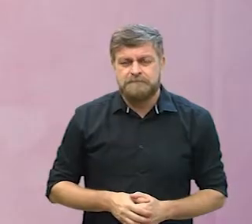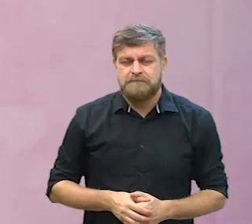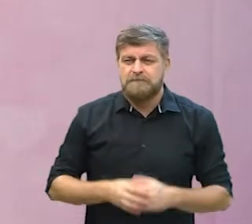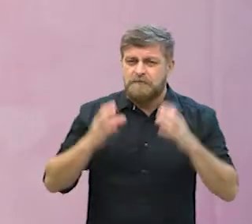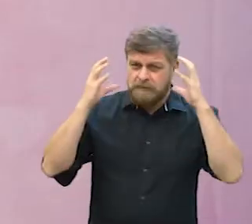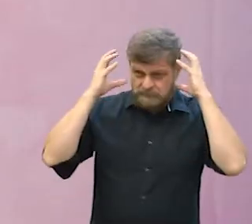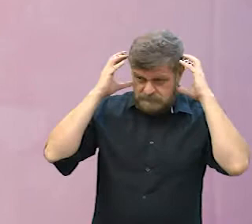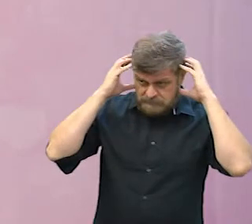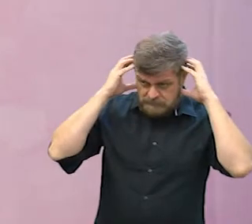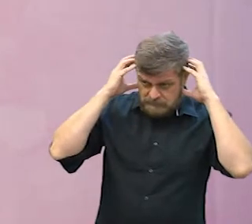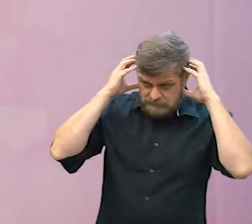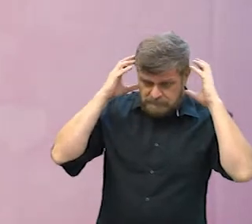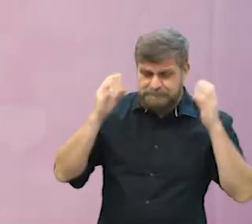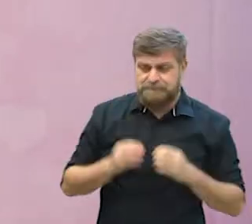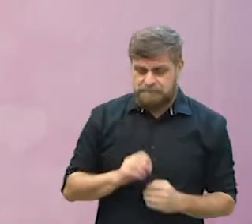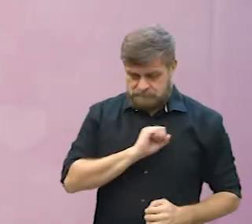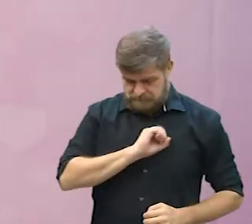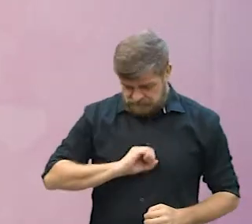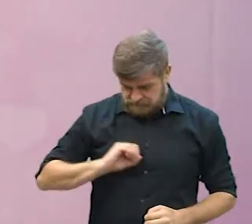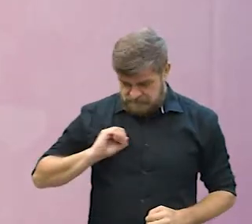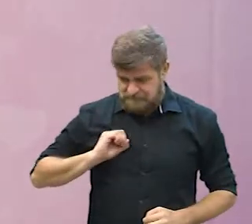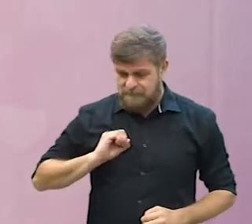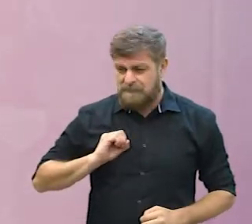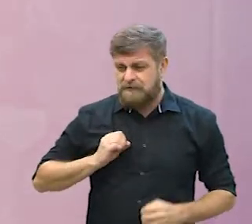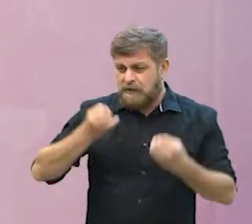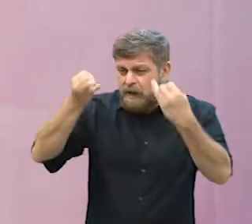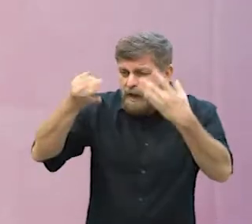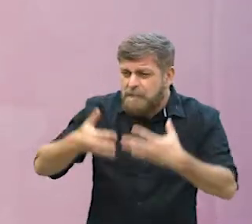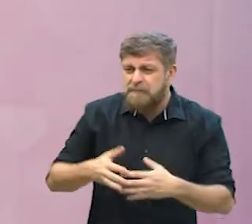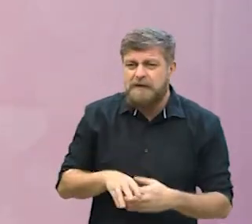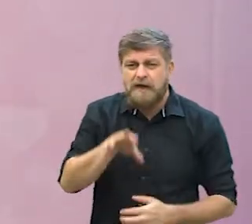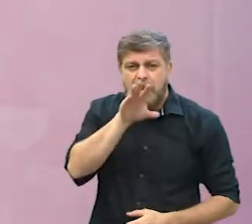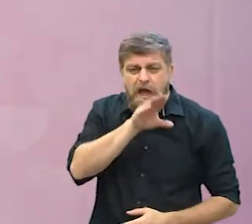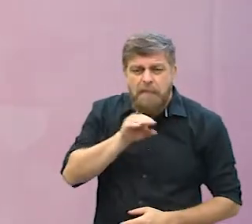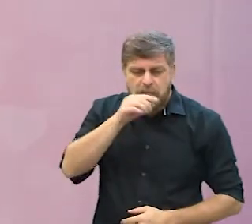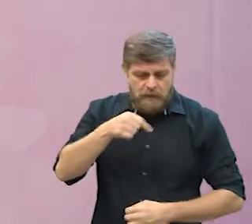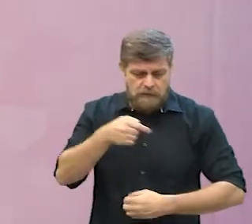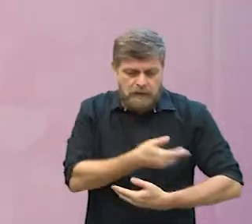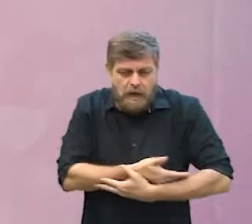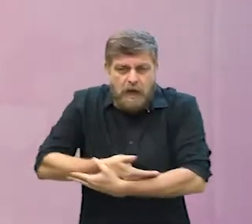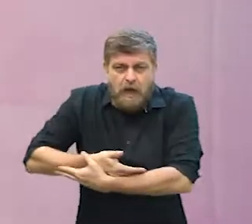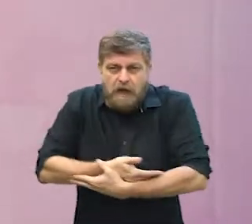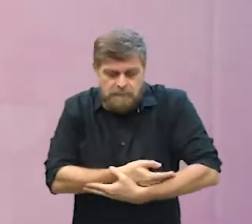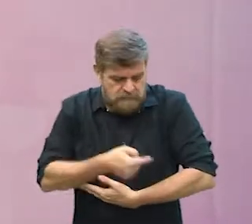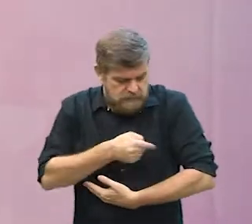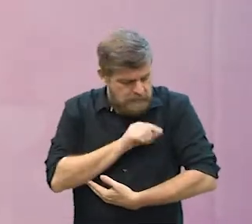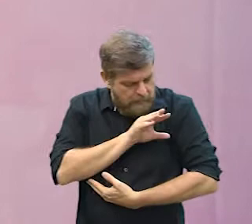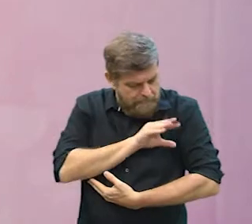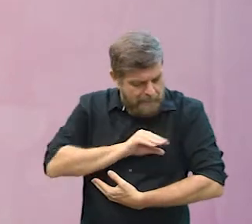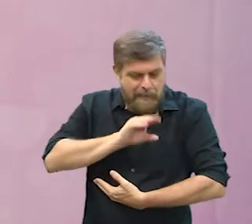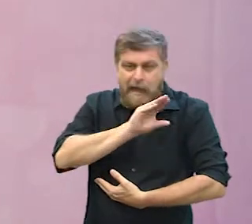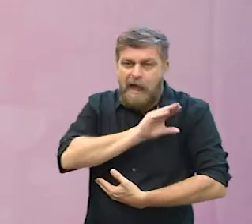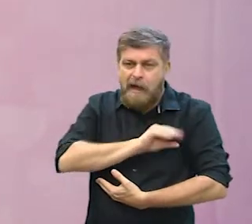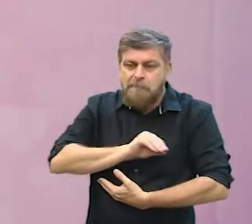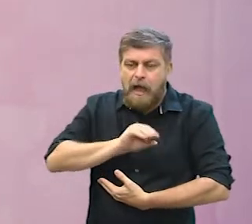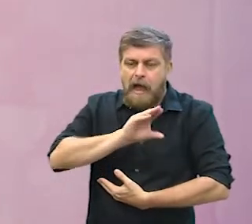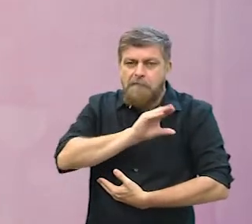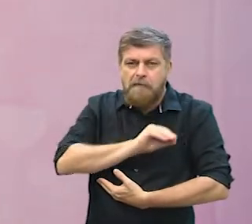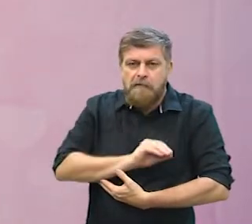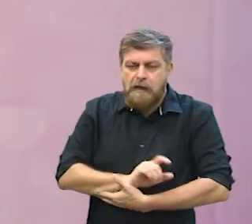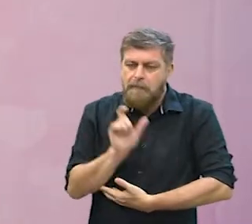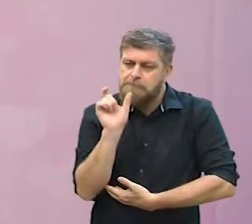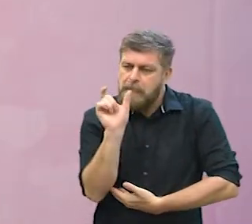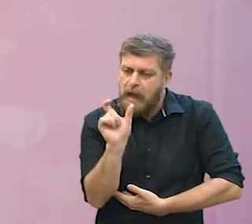Ô, Sandra, e me fala uma coisa, na parte da fala, bebezinho já começa, né, a emitir aqueles sons,